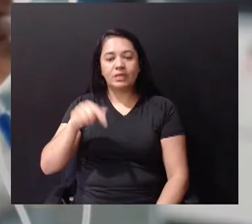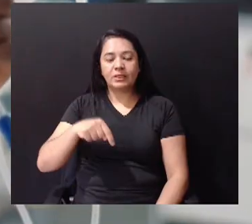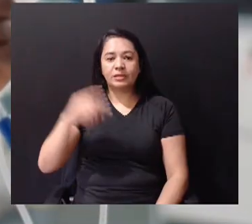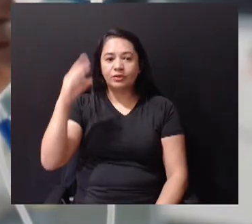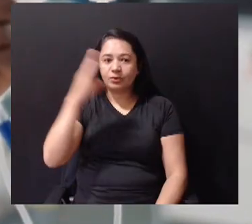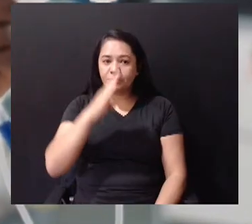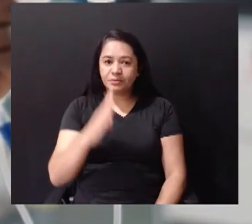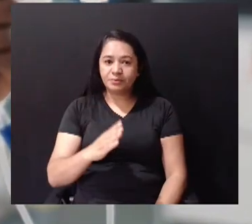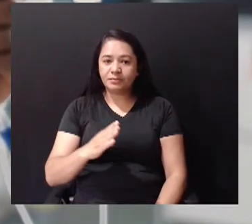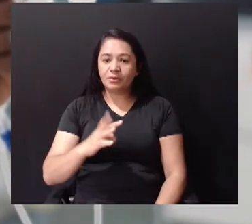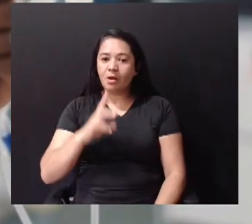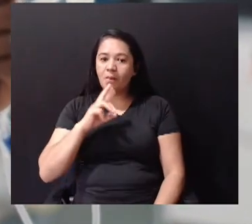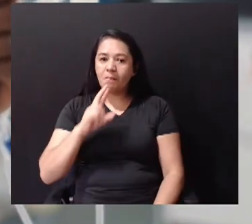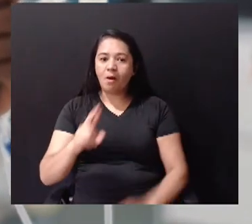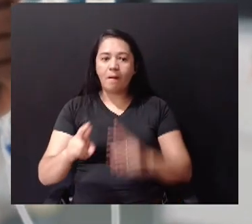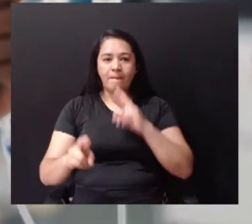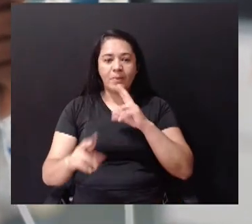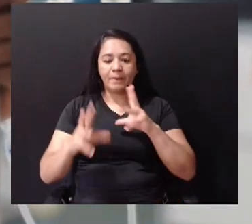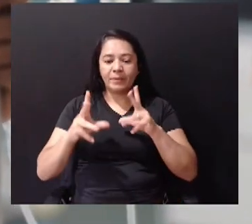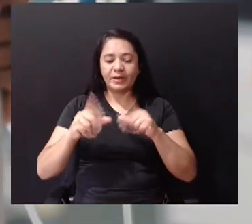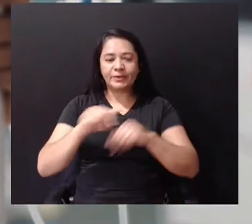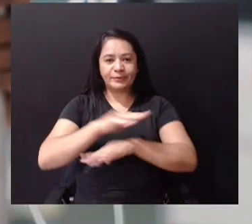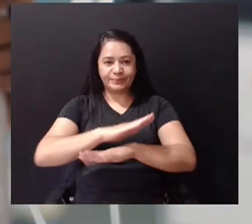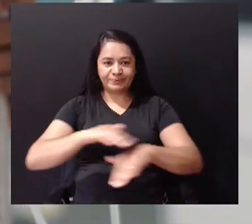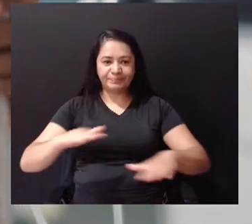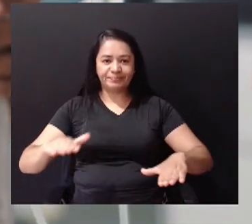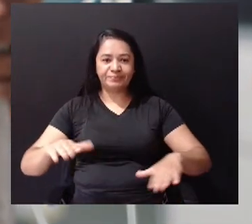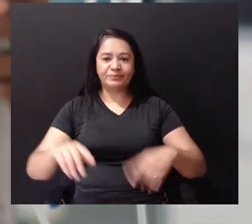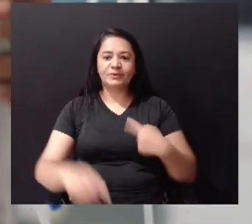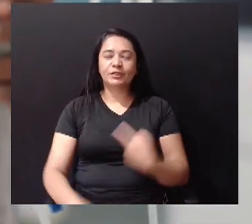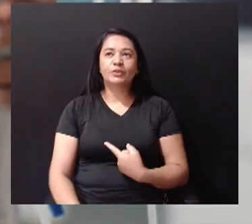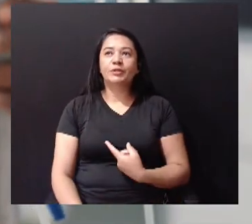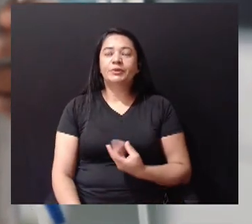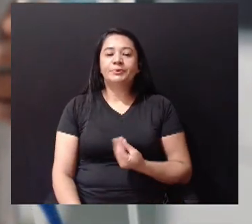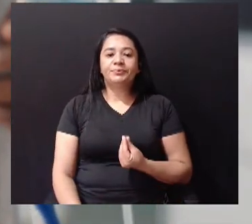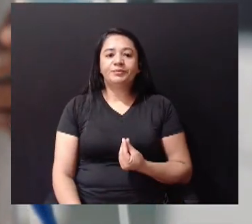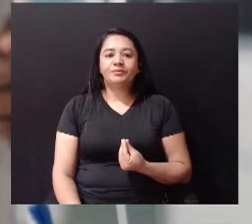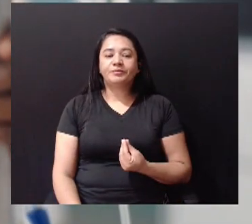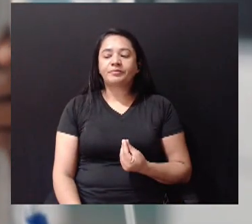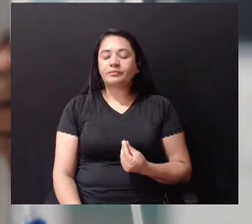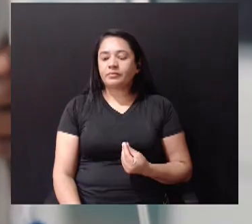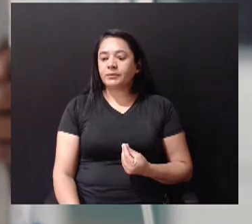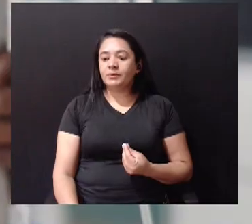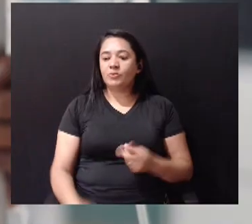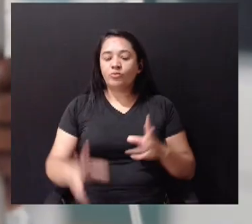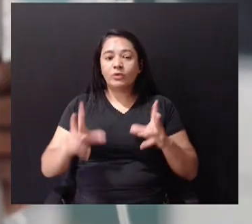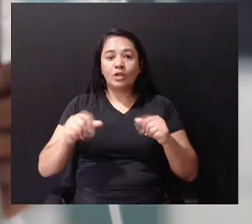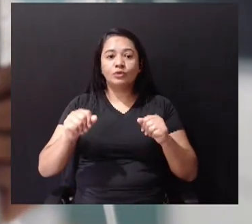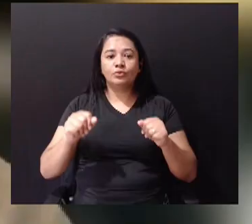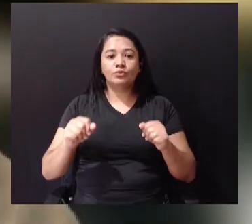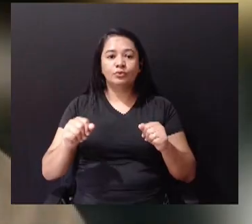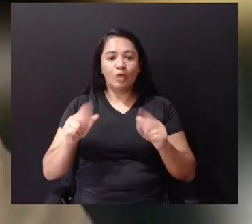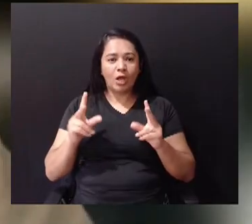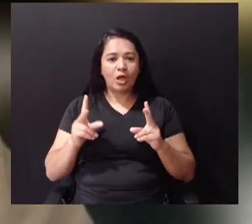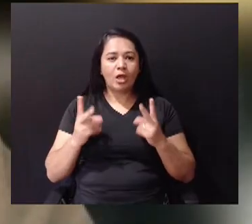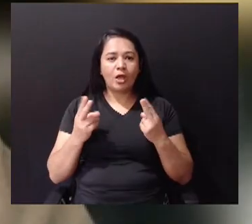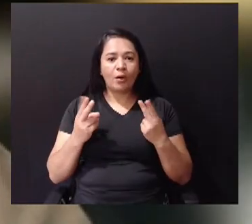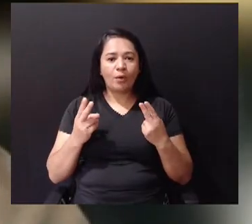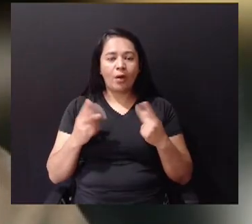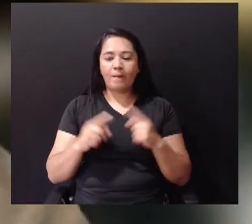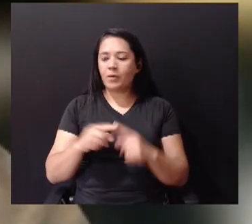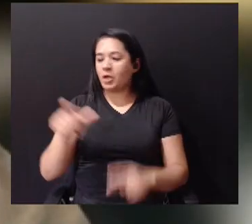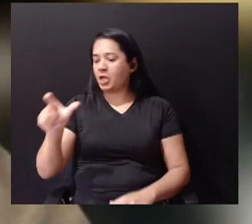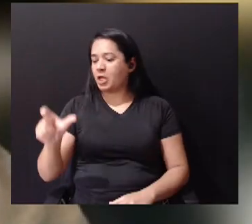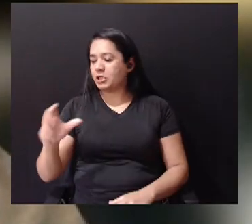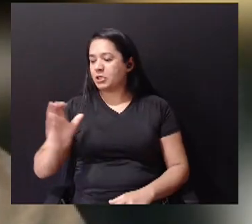resultados para todas as crianças e que a gente não tenha diferença de resultados porque eu tenho mais condição ou menos condição. Eu